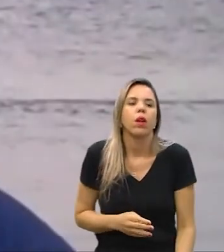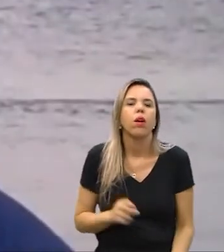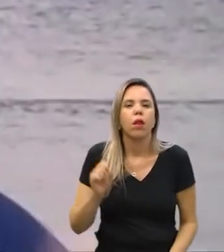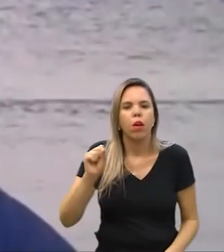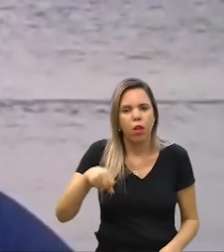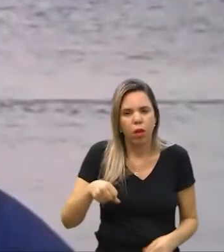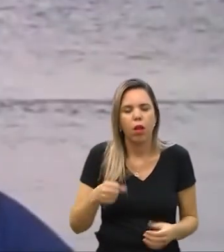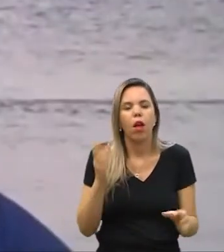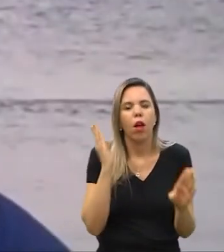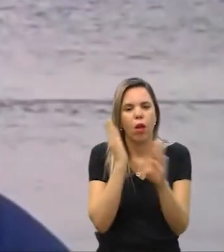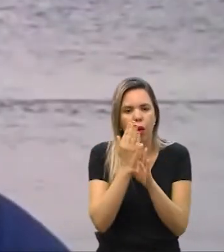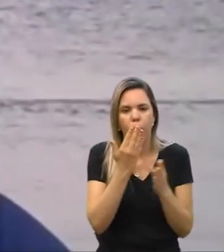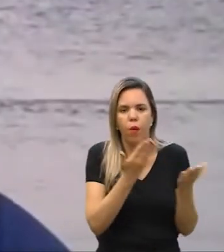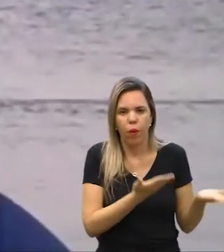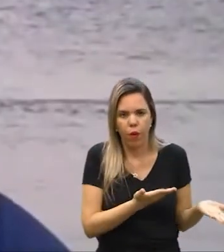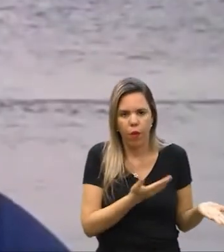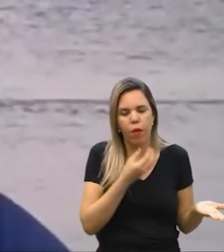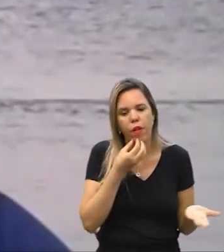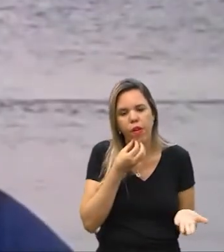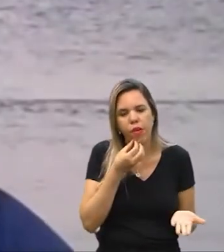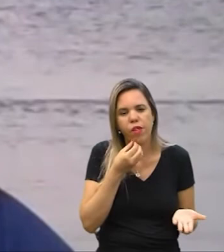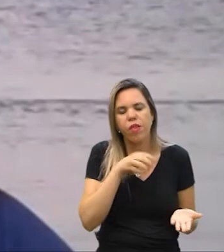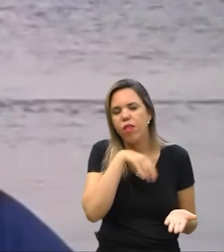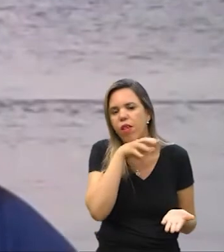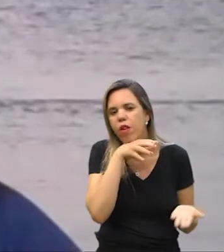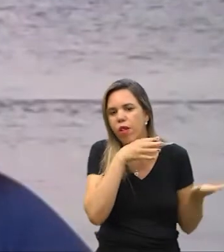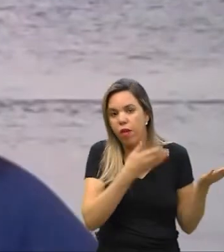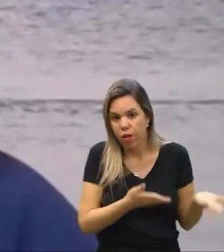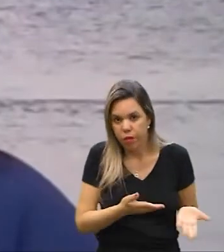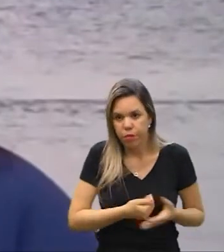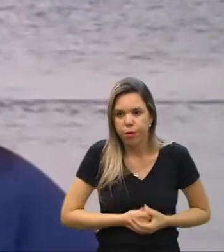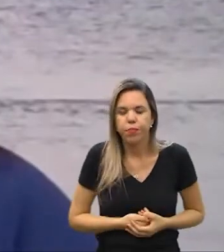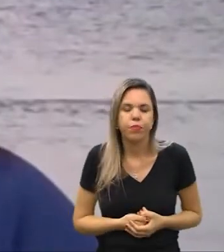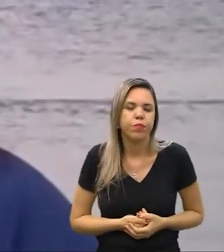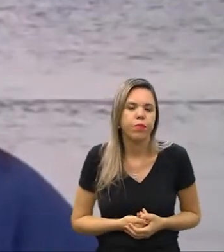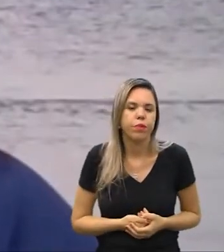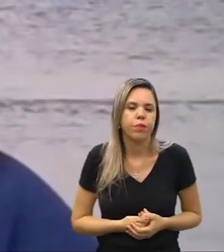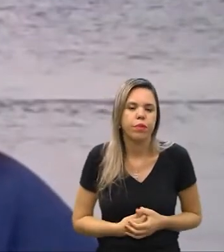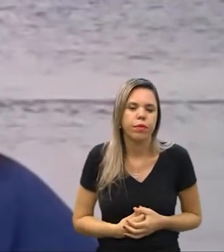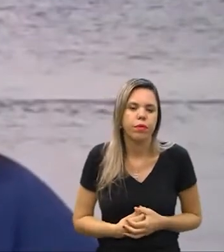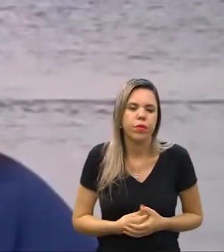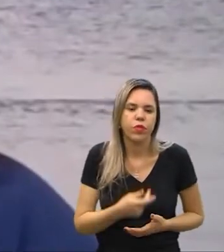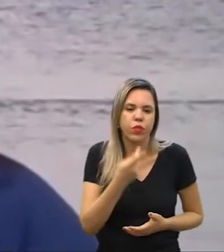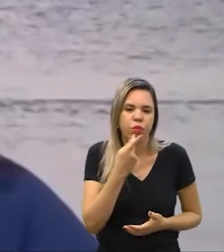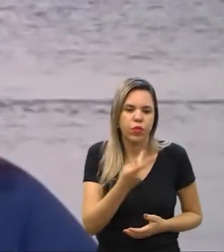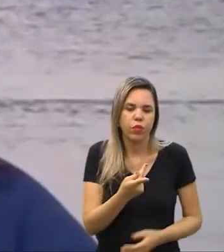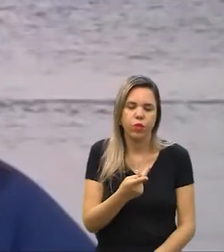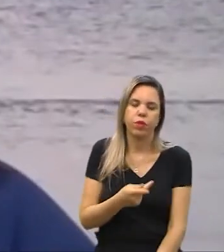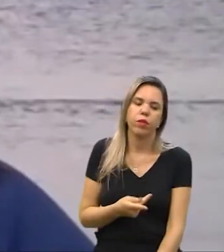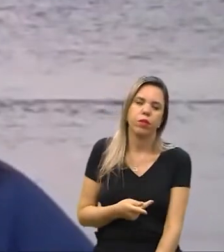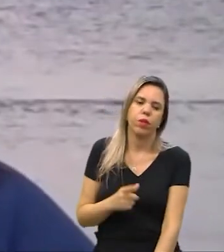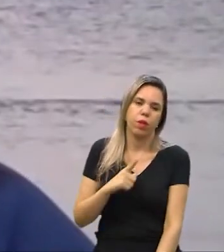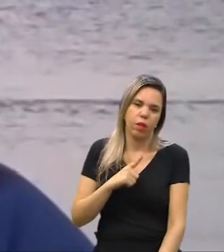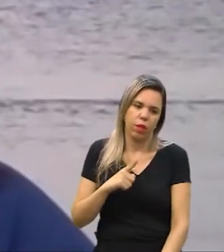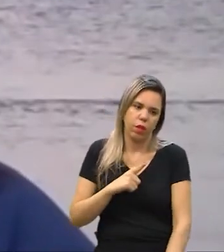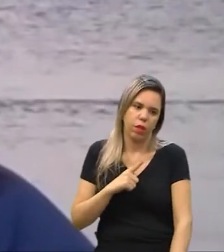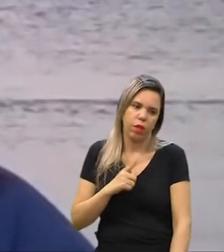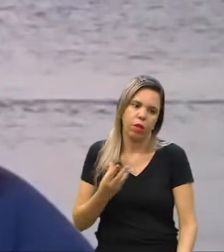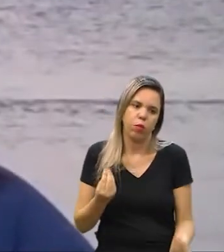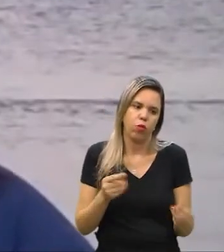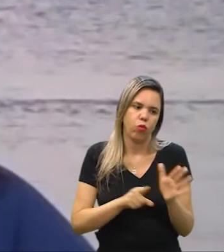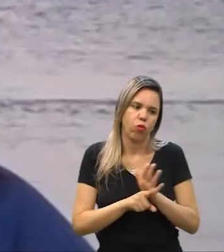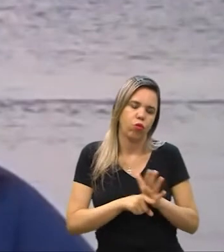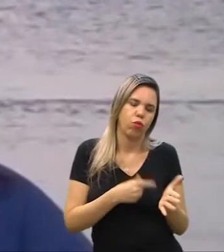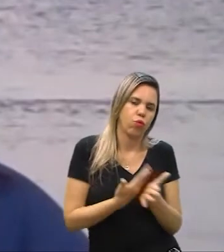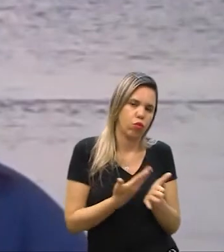se encontrou essas espécies, né? Então, é o que eu falo, a gente ainda tem muito que estudar,